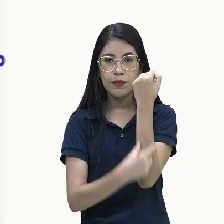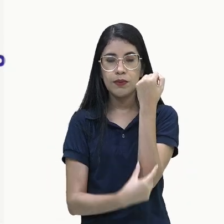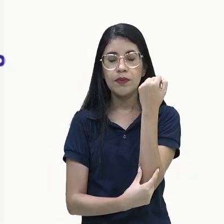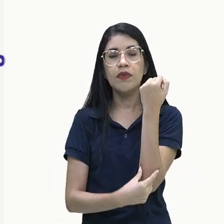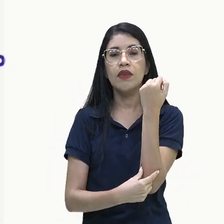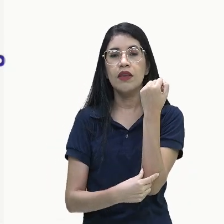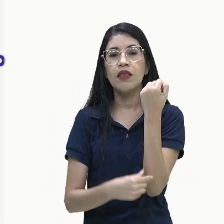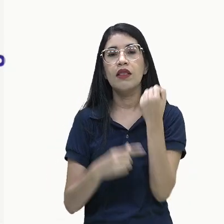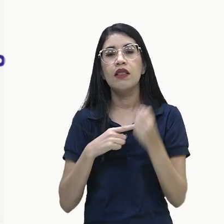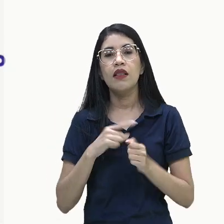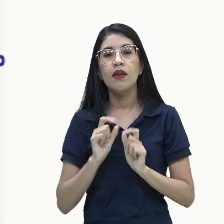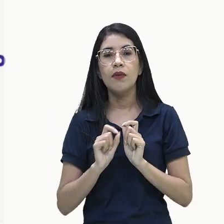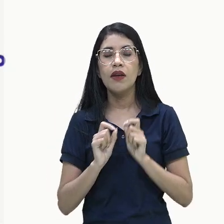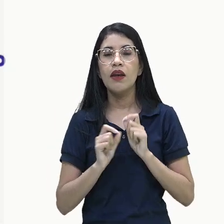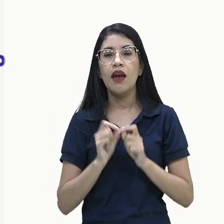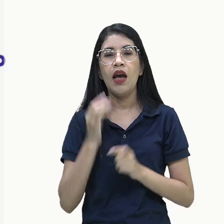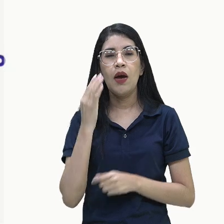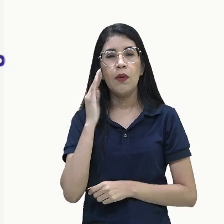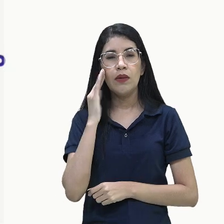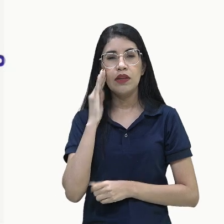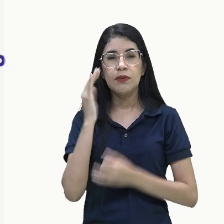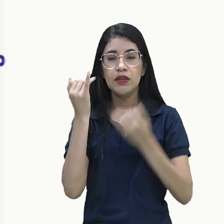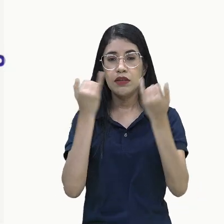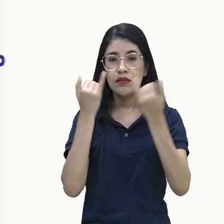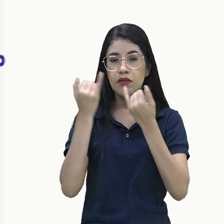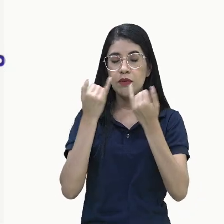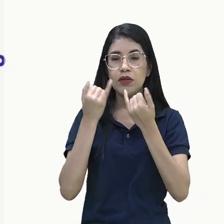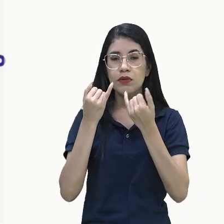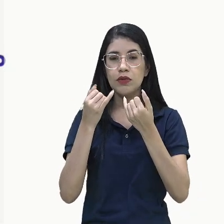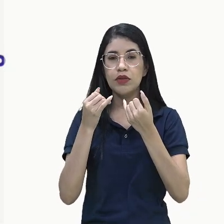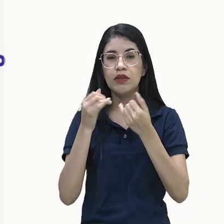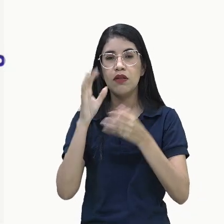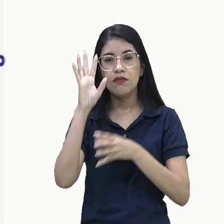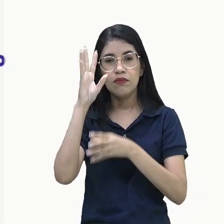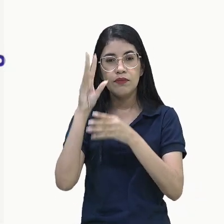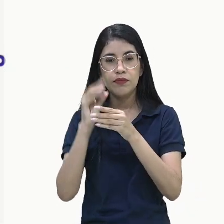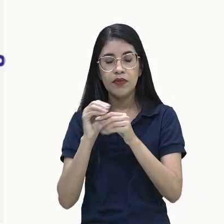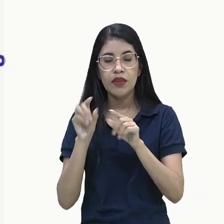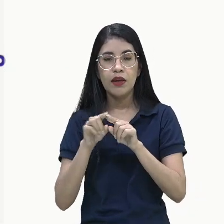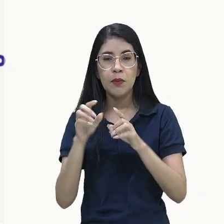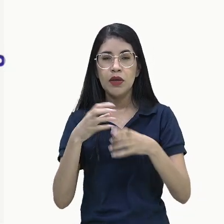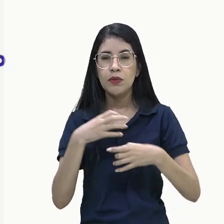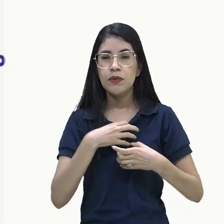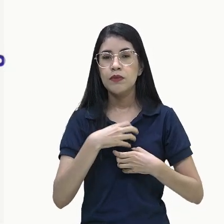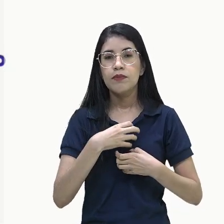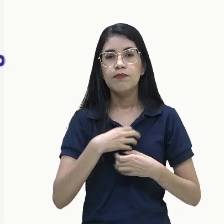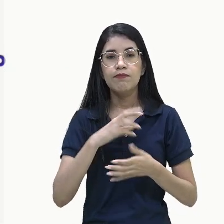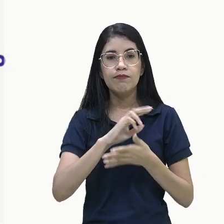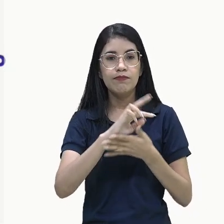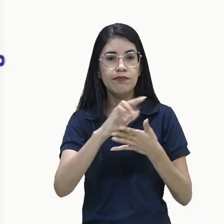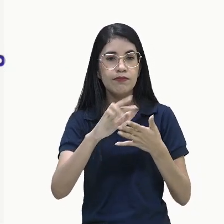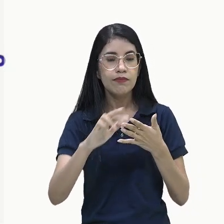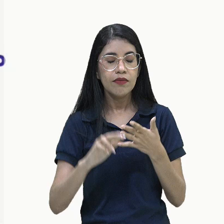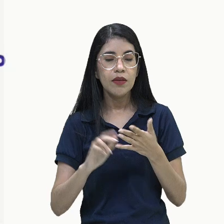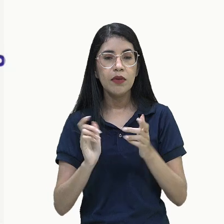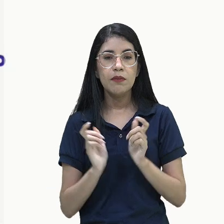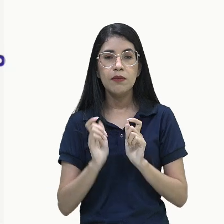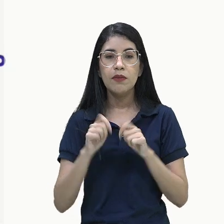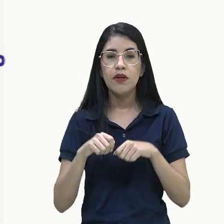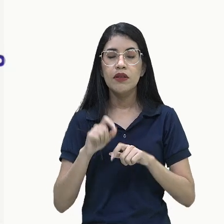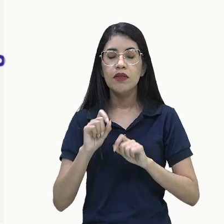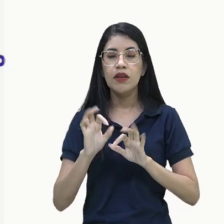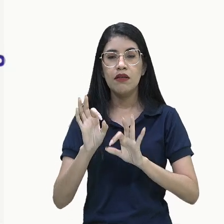todo o processamento e interpretações das informações sensoriais para que então possa ocorrer